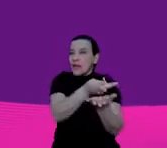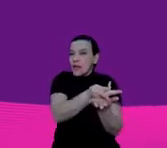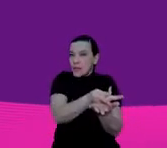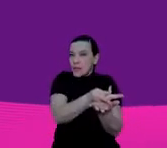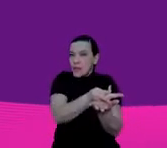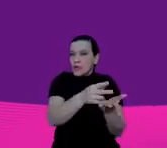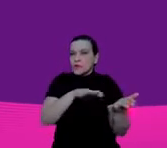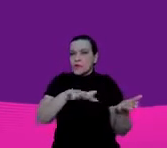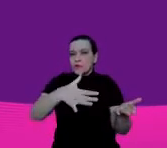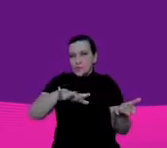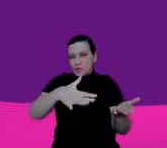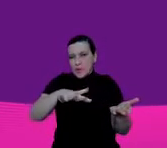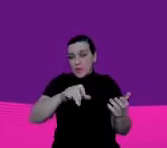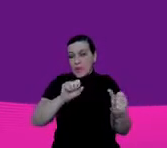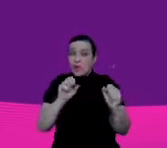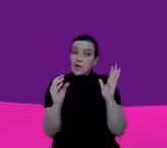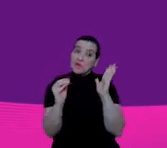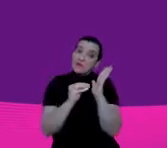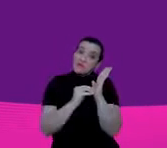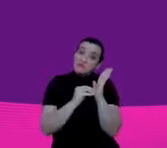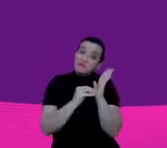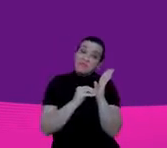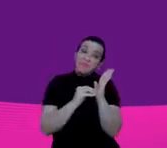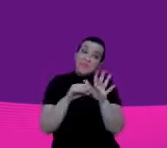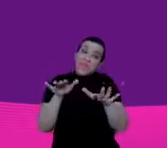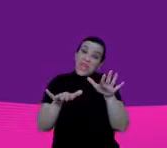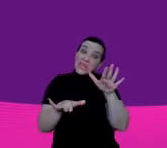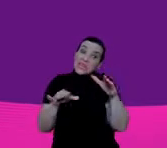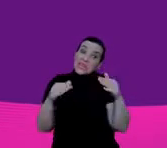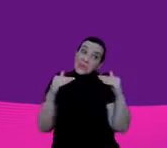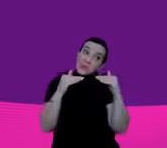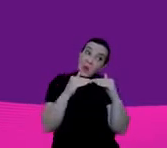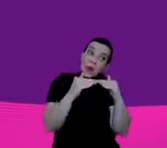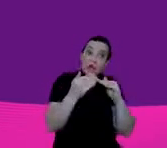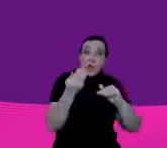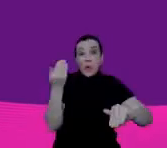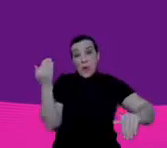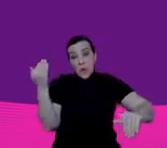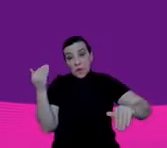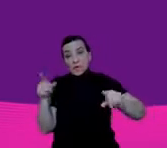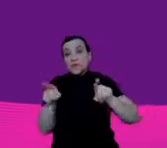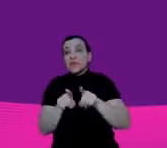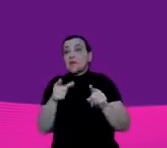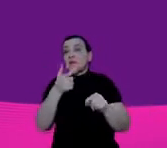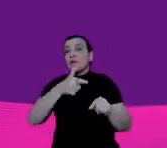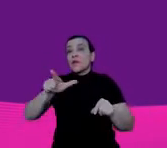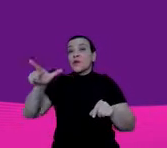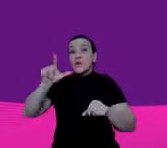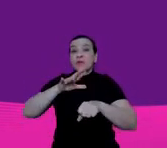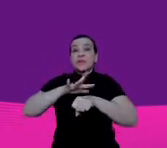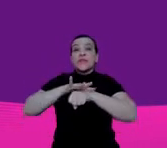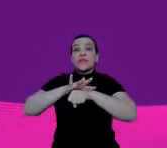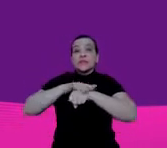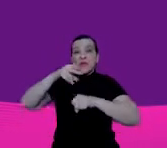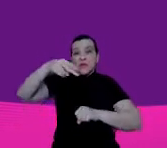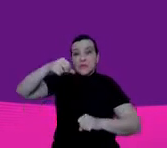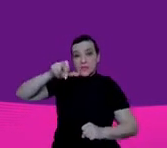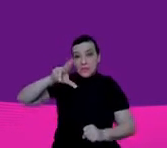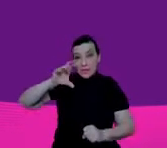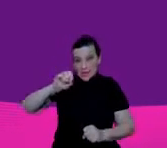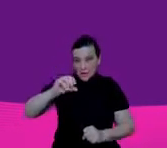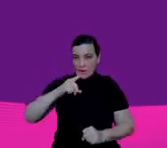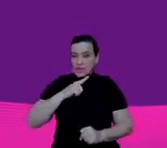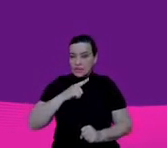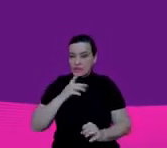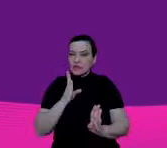pode não responder tão bem em levodopa, e também poucas outras doenças neurológicas dão o tremor de repouso, e